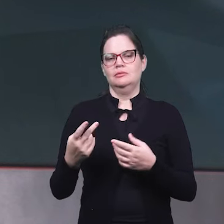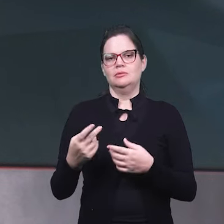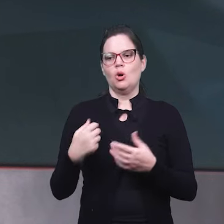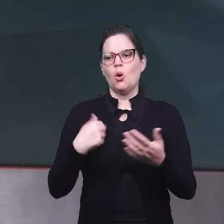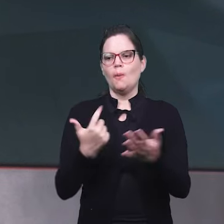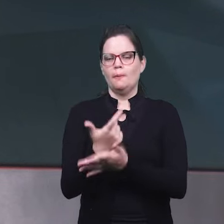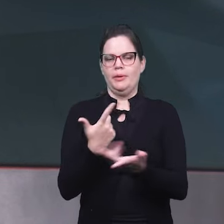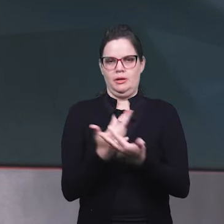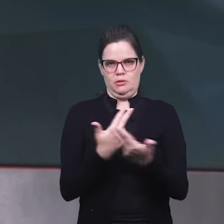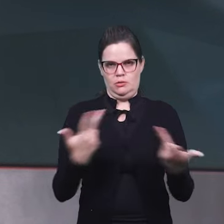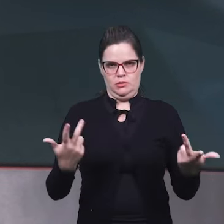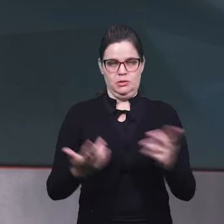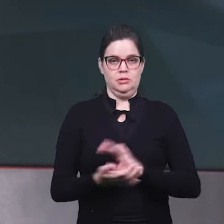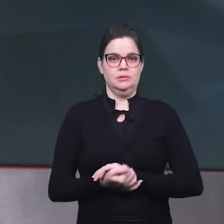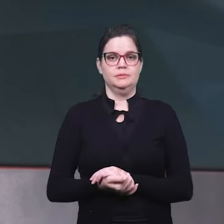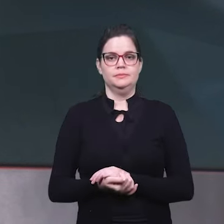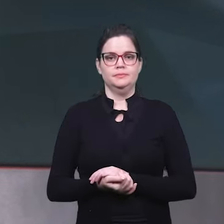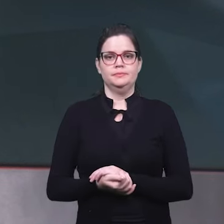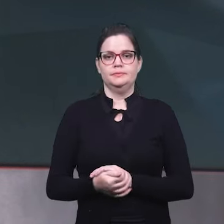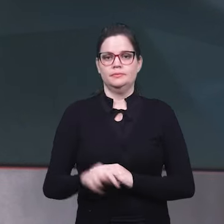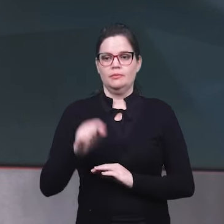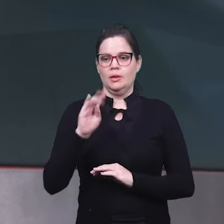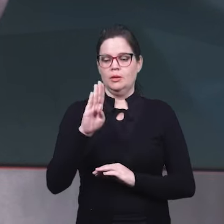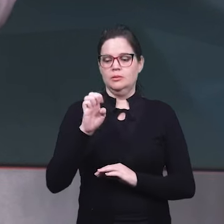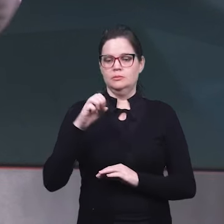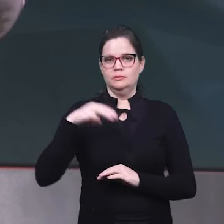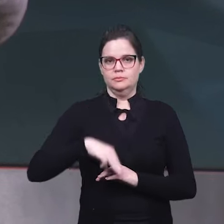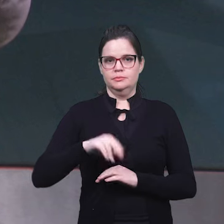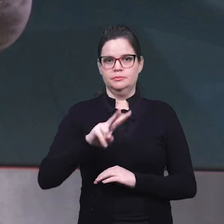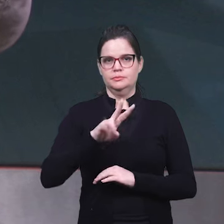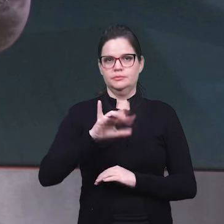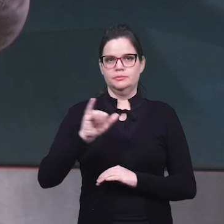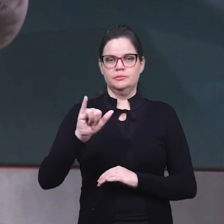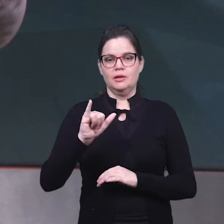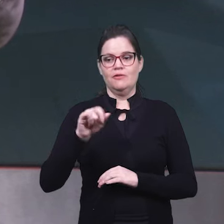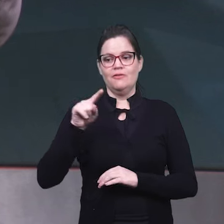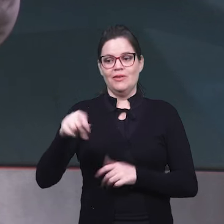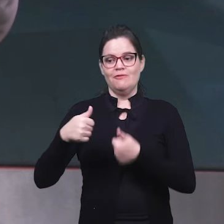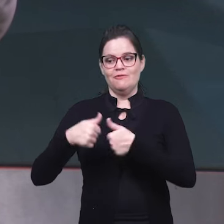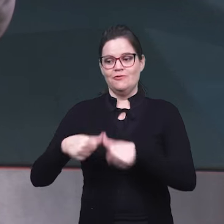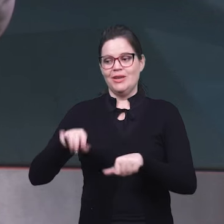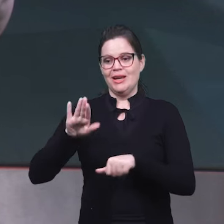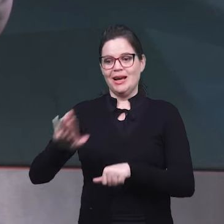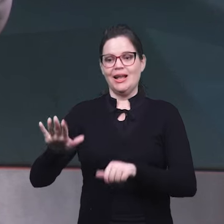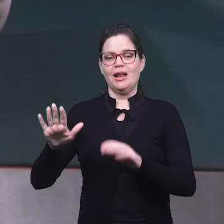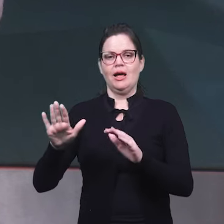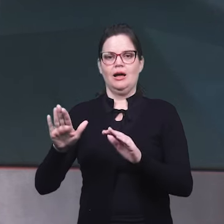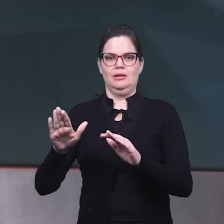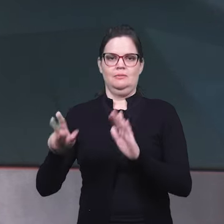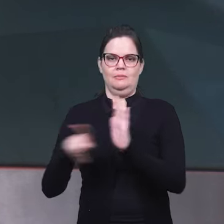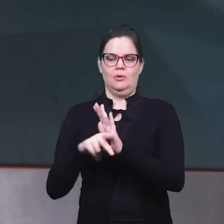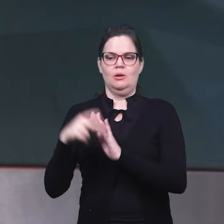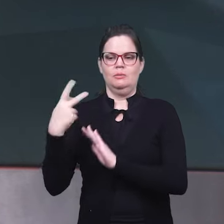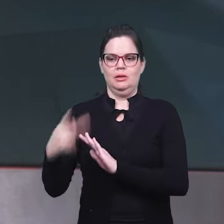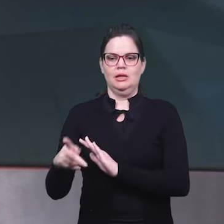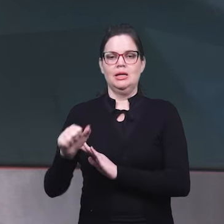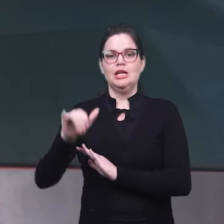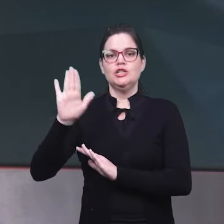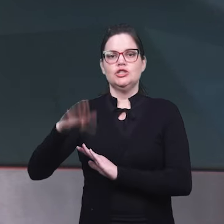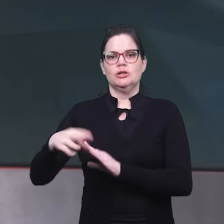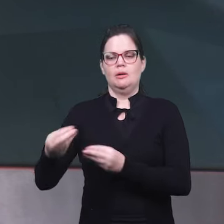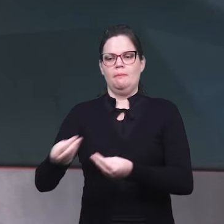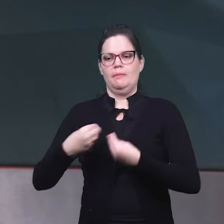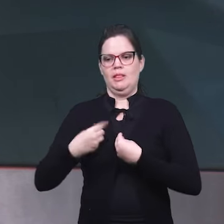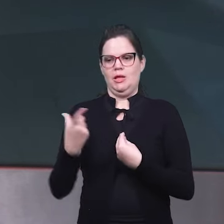vai ficar na propriedade de quem forneceu o dinheiro ou o bem